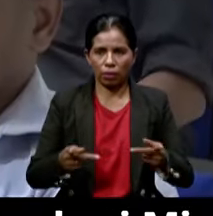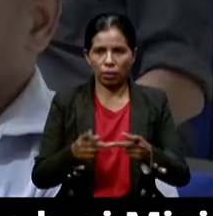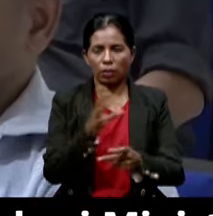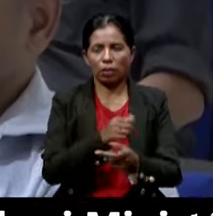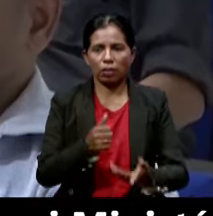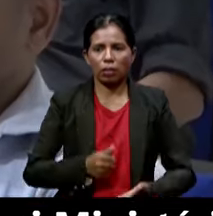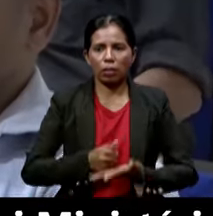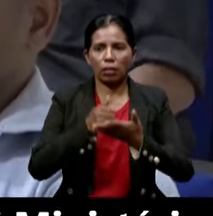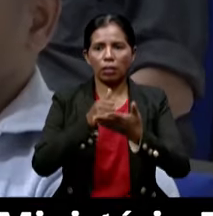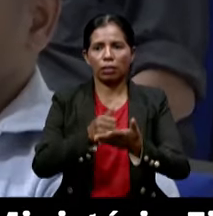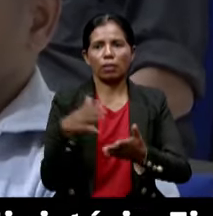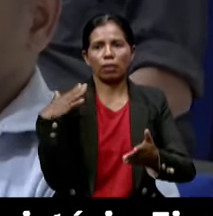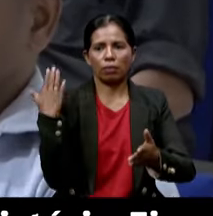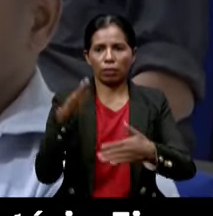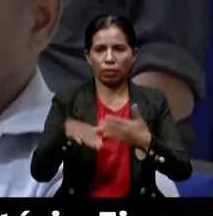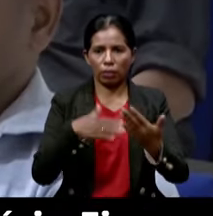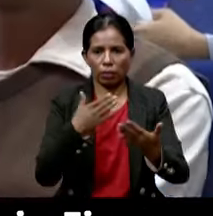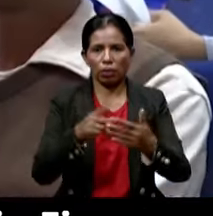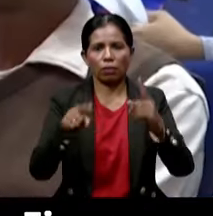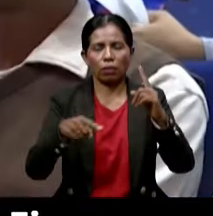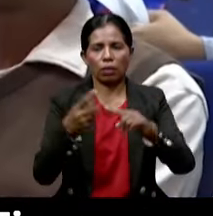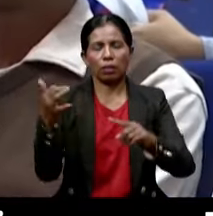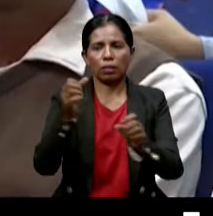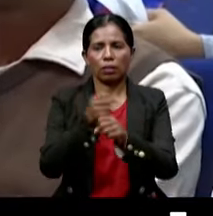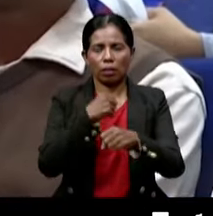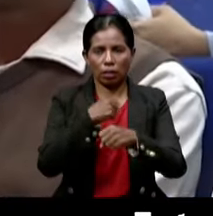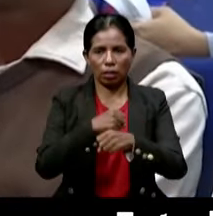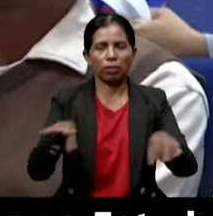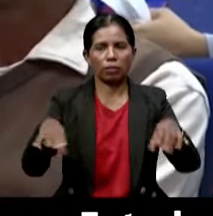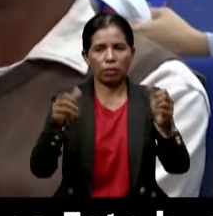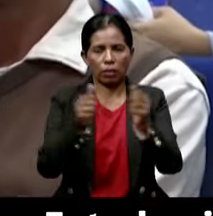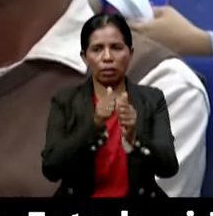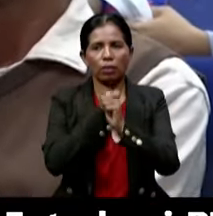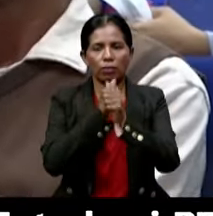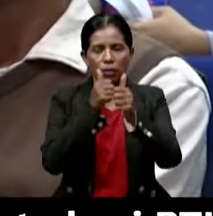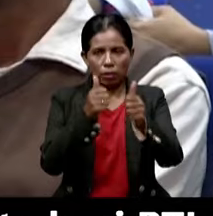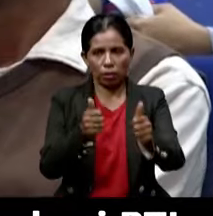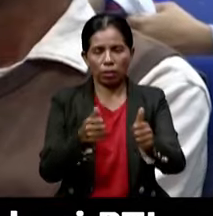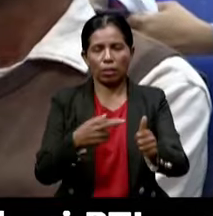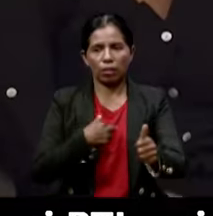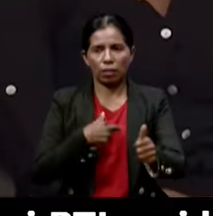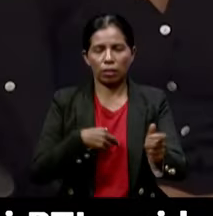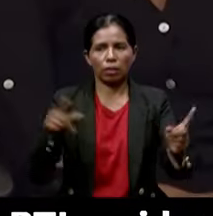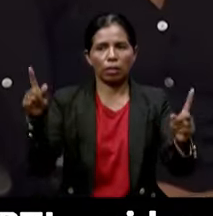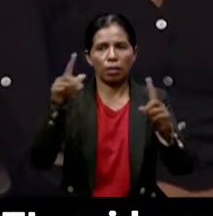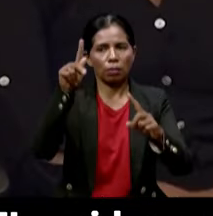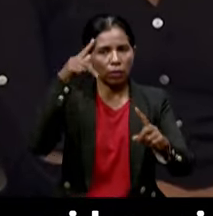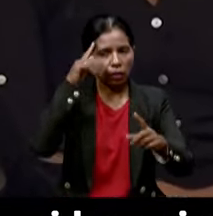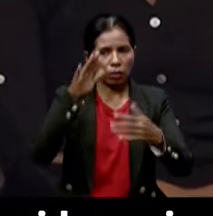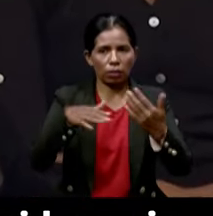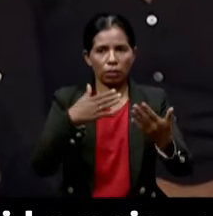na orientação ba foi ensaia sira ba hira sira halo sira ni esforço advocacia rasik no avança política sira